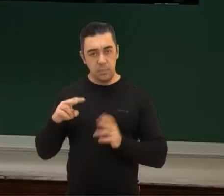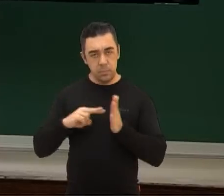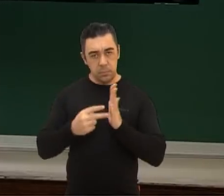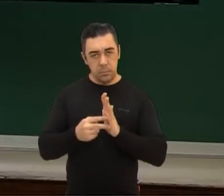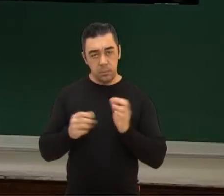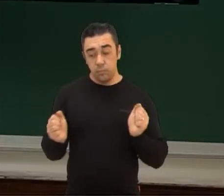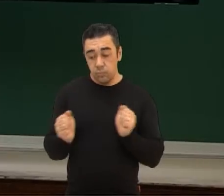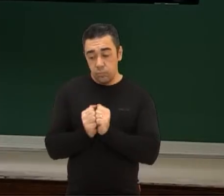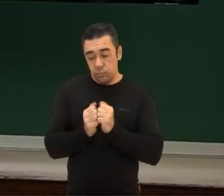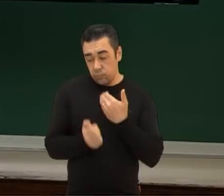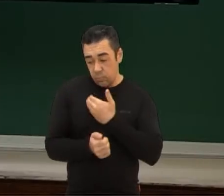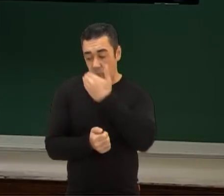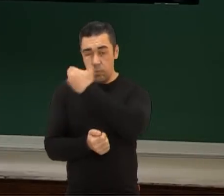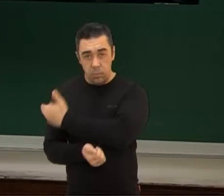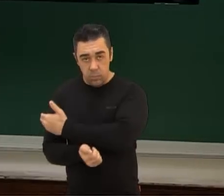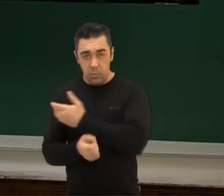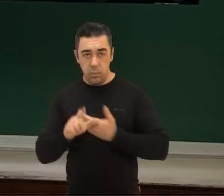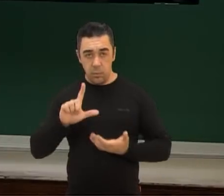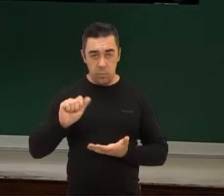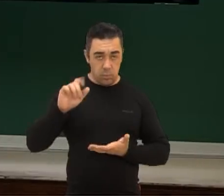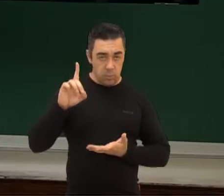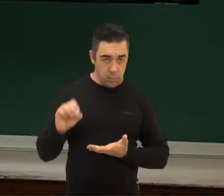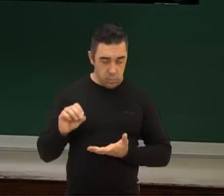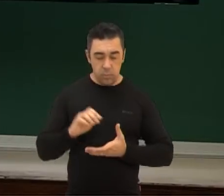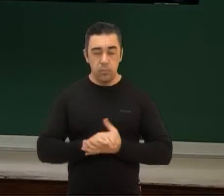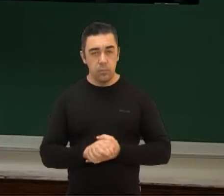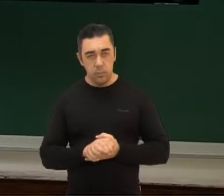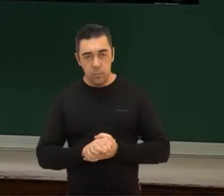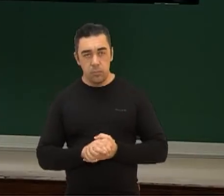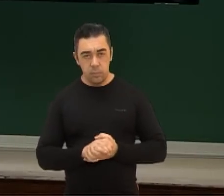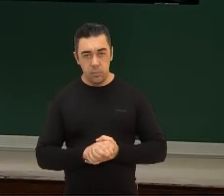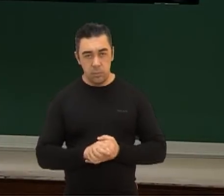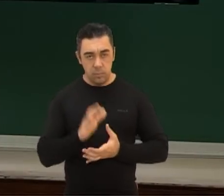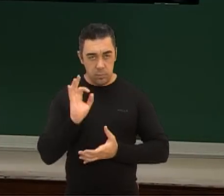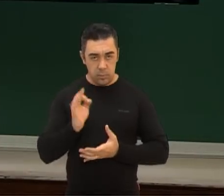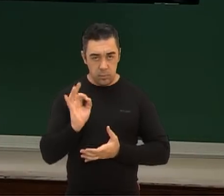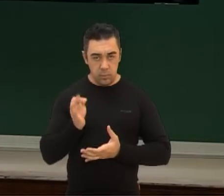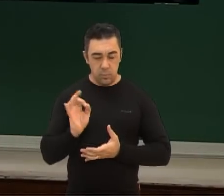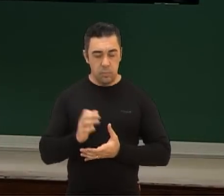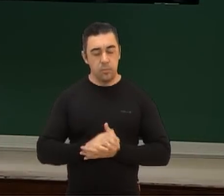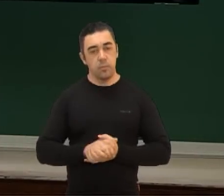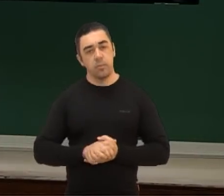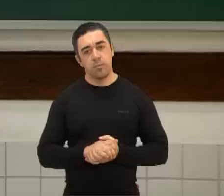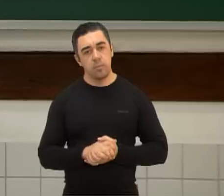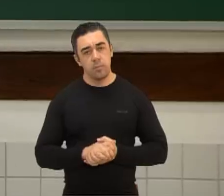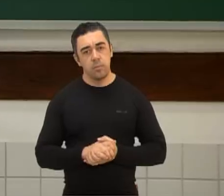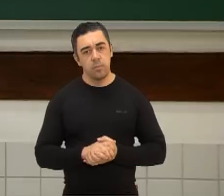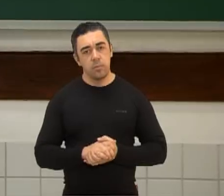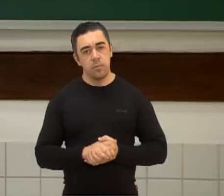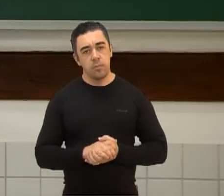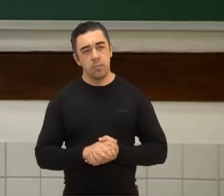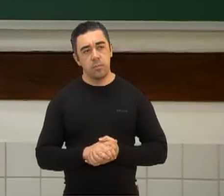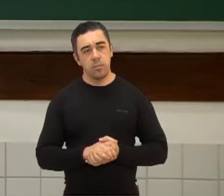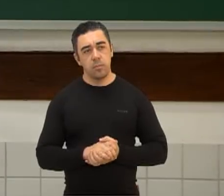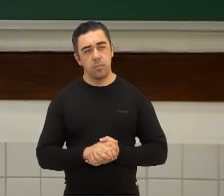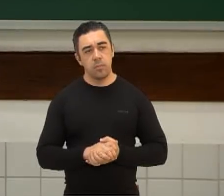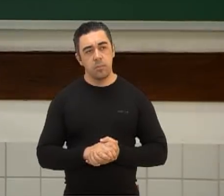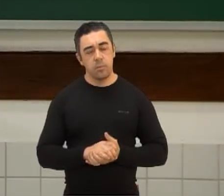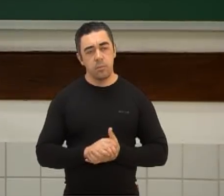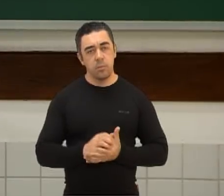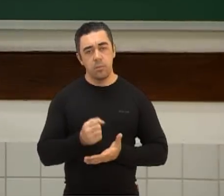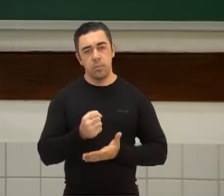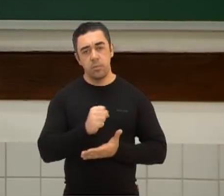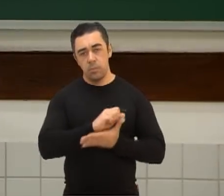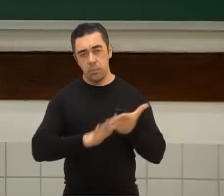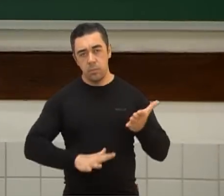do ângulo BOA, portanto, eles são adjacentes, beleza?